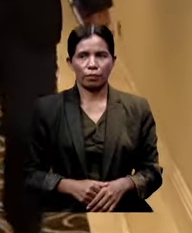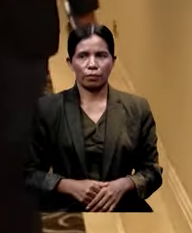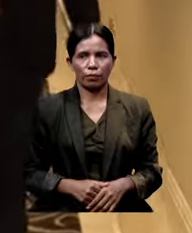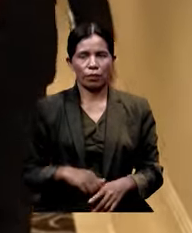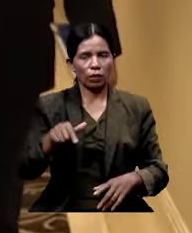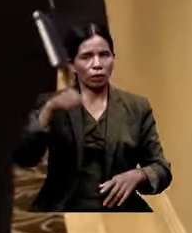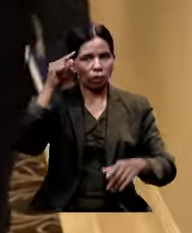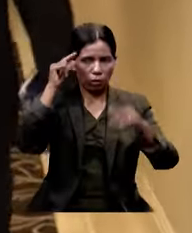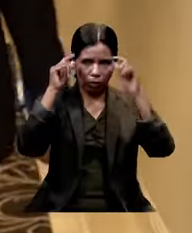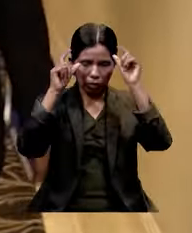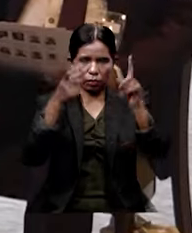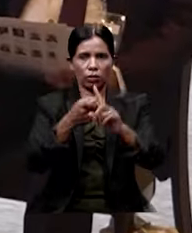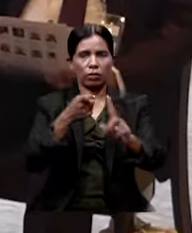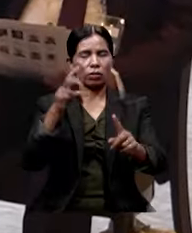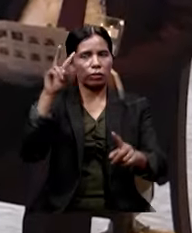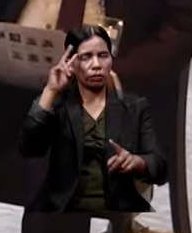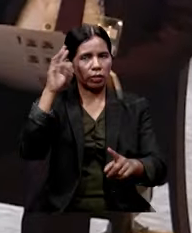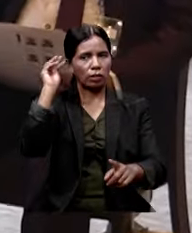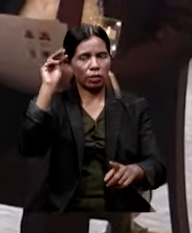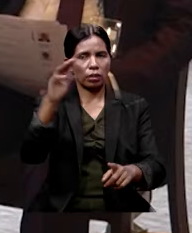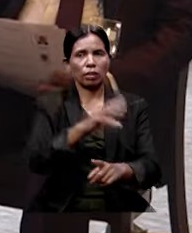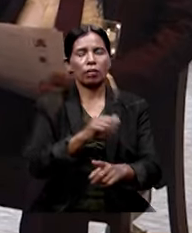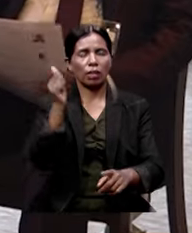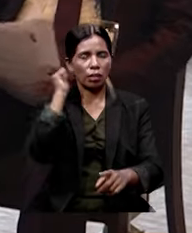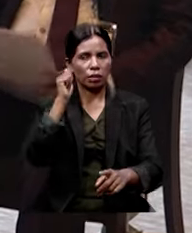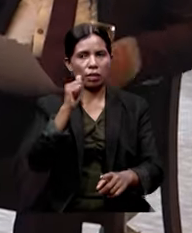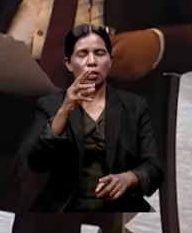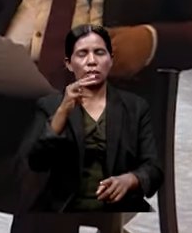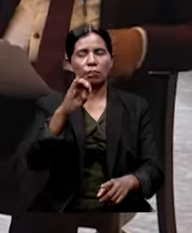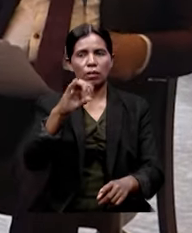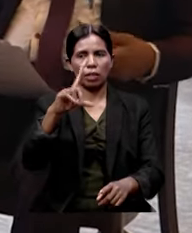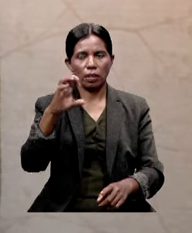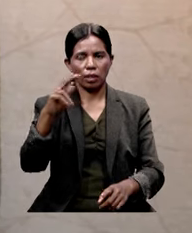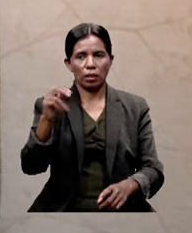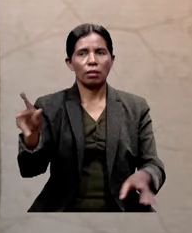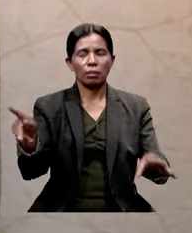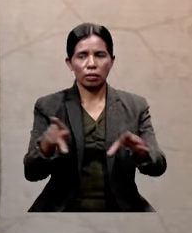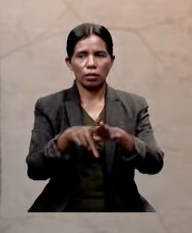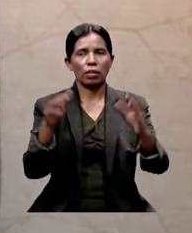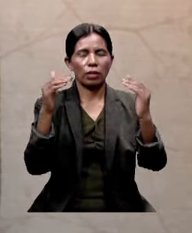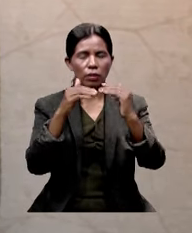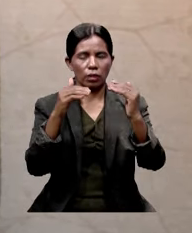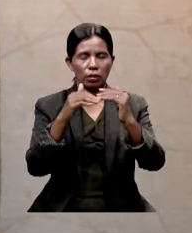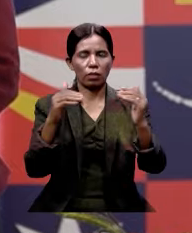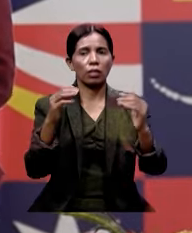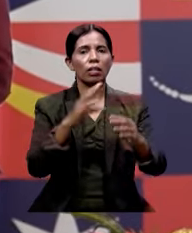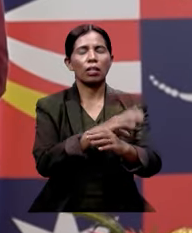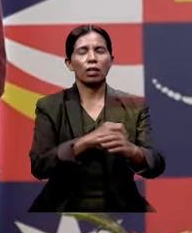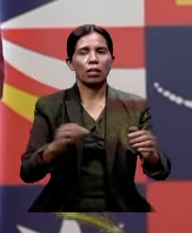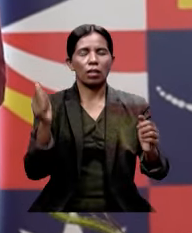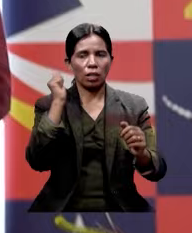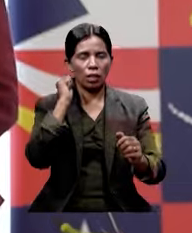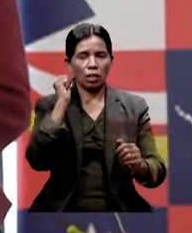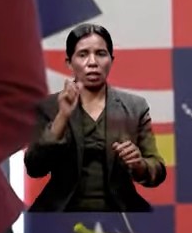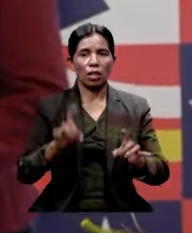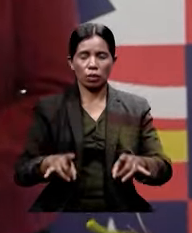Governo Timor-Leste, o vice-ministra do Assunto ASEAN, Milena Rangel, participa em encontro Fórum Diálogo entre a Austrália e